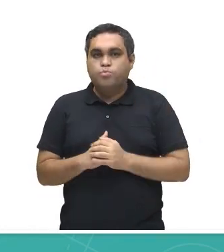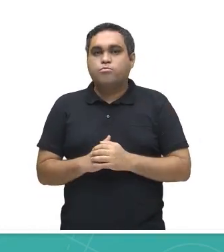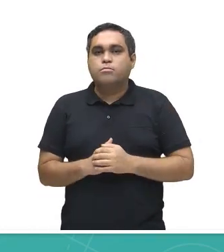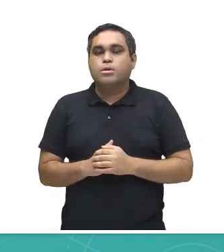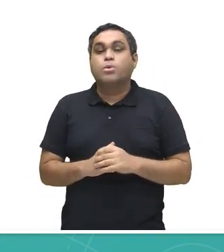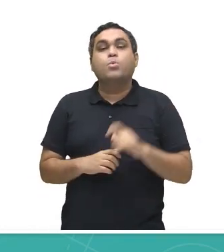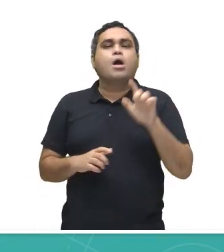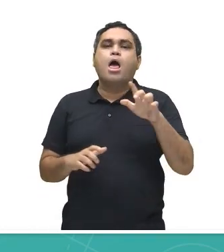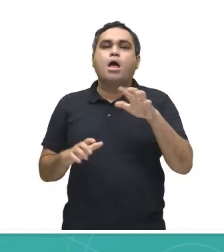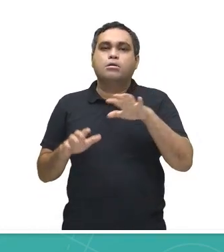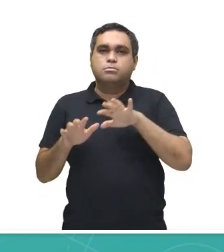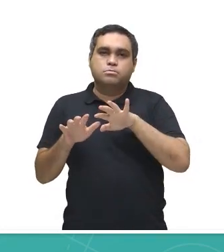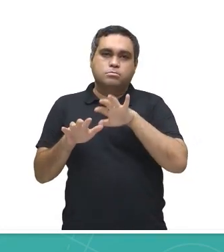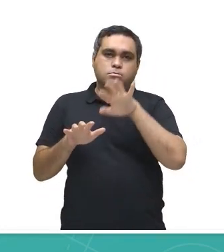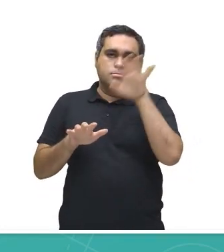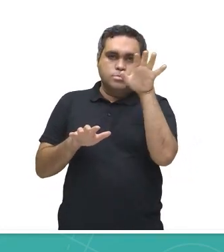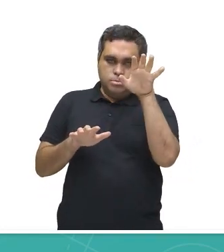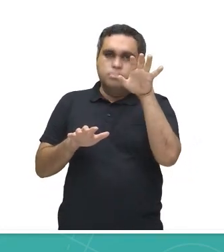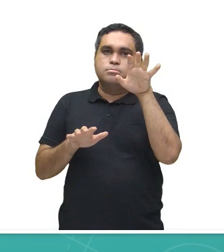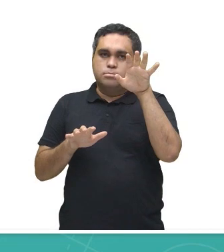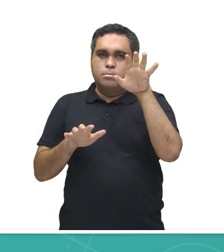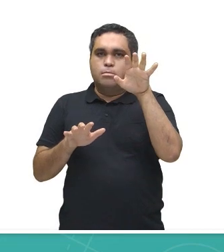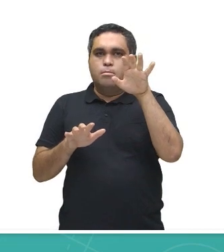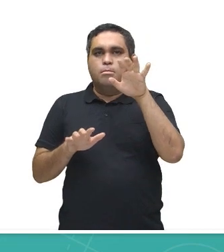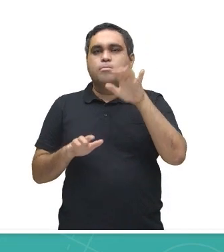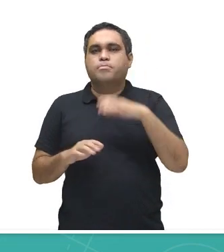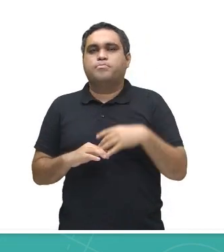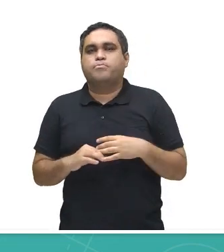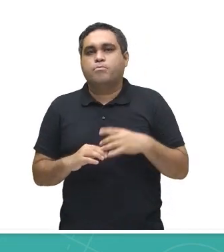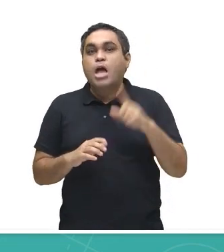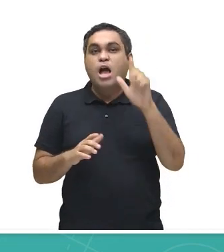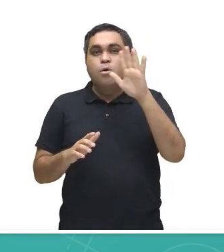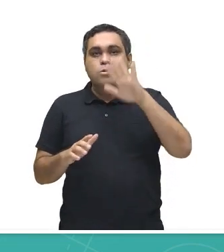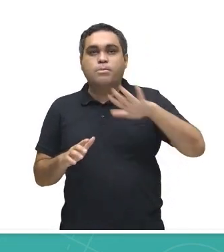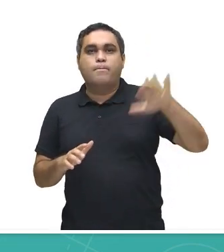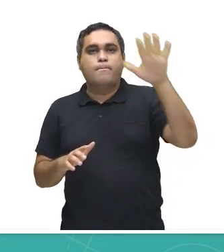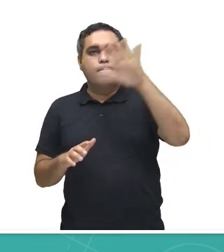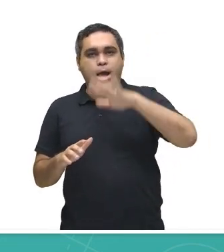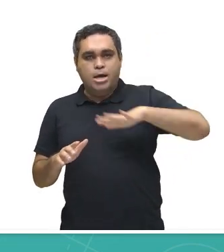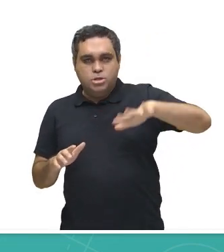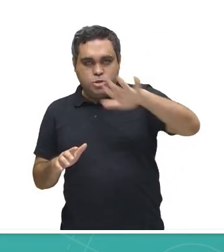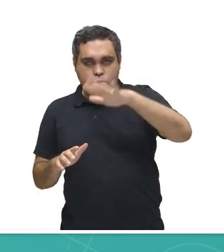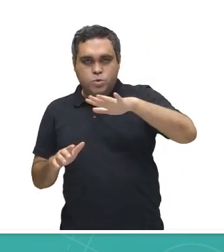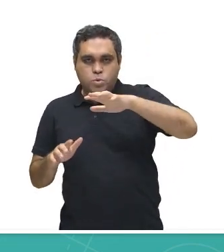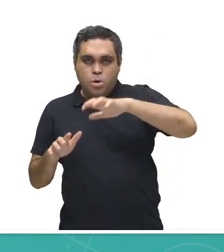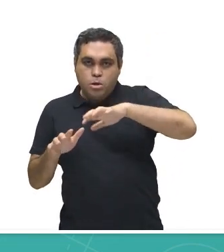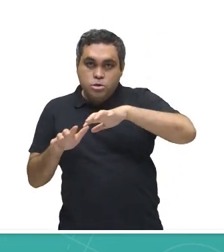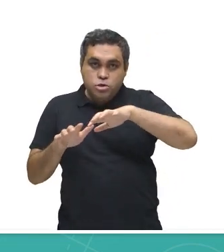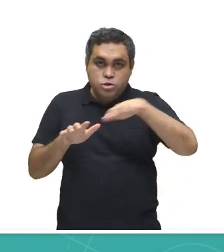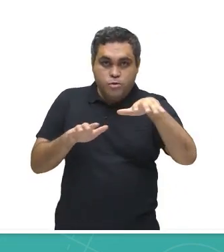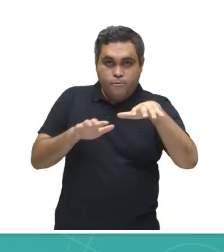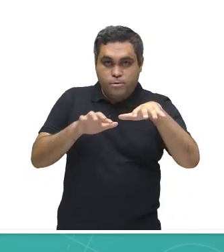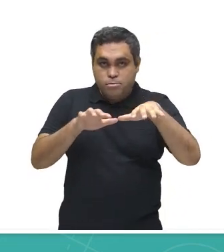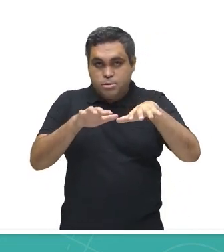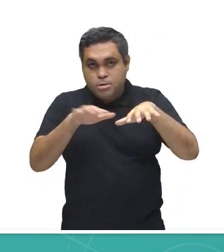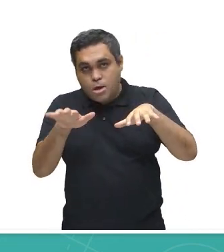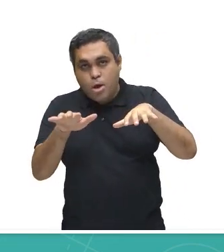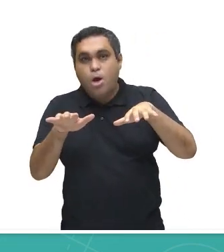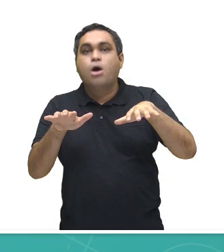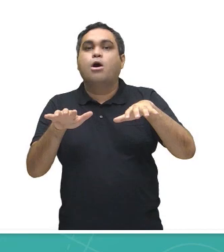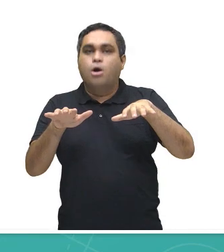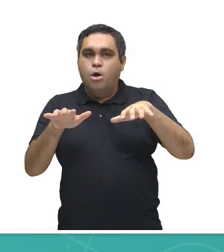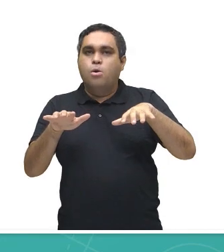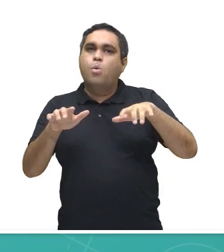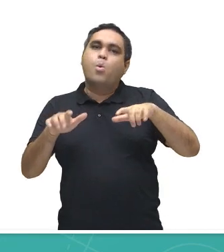uma divisão, tá, de um determinado espaço, tá, ou de um determinado